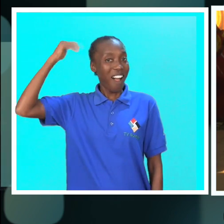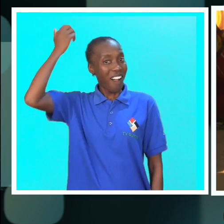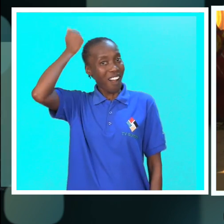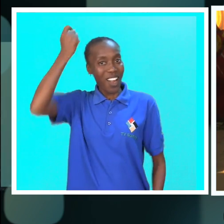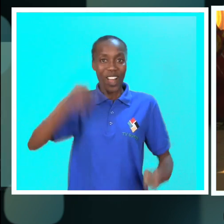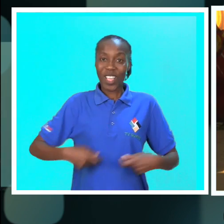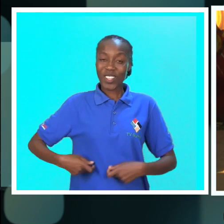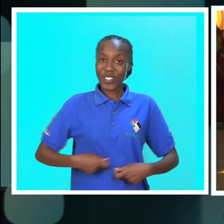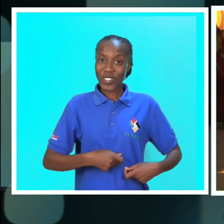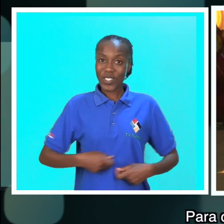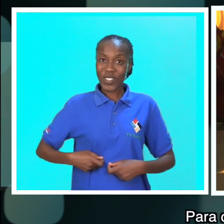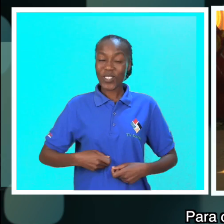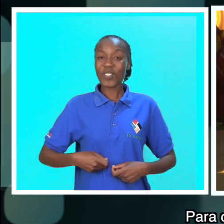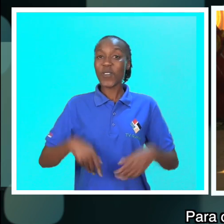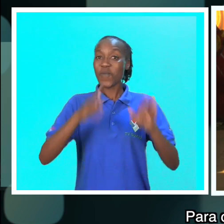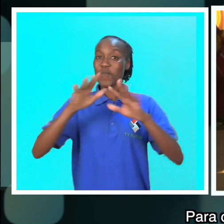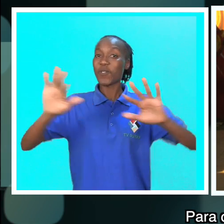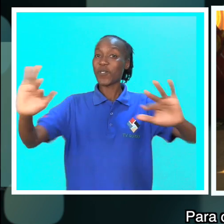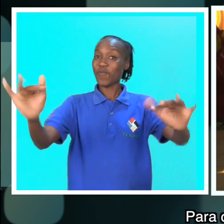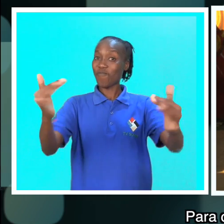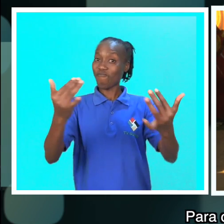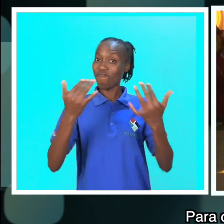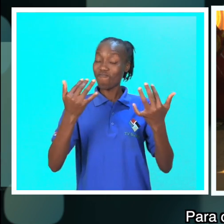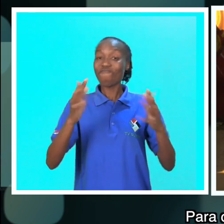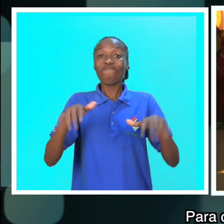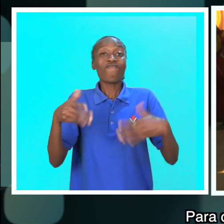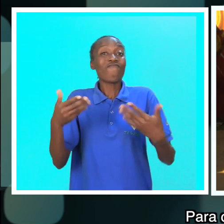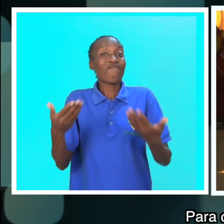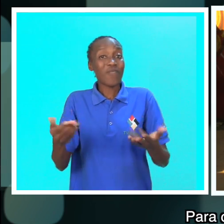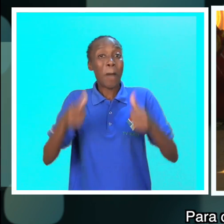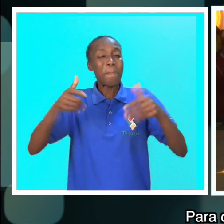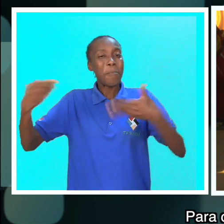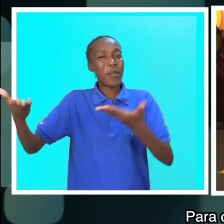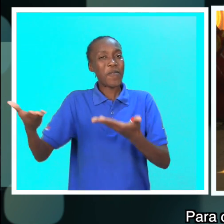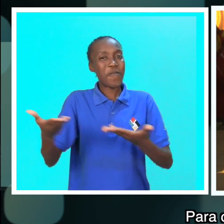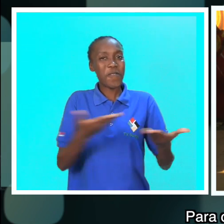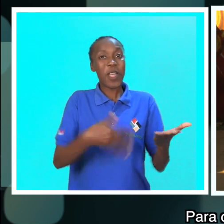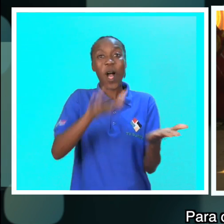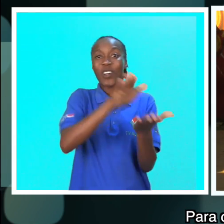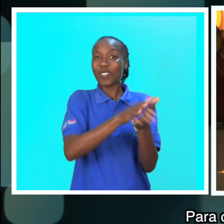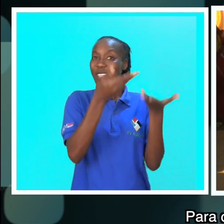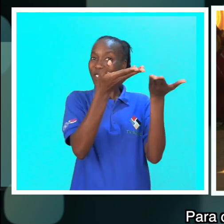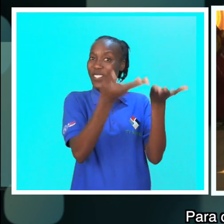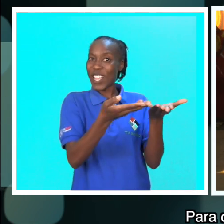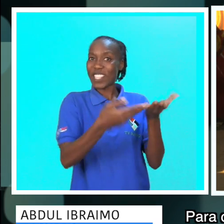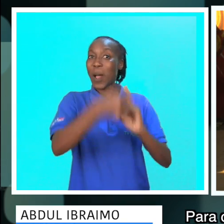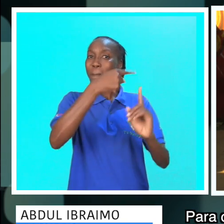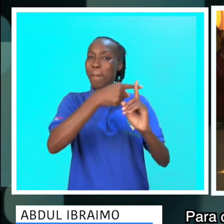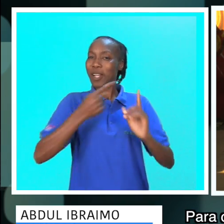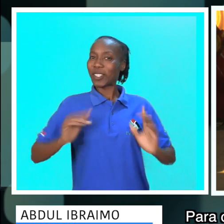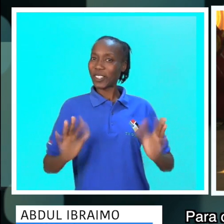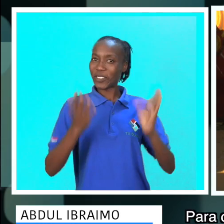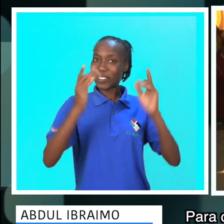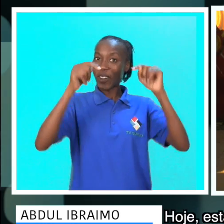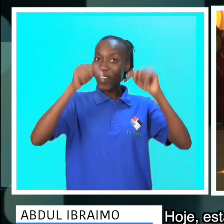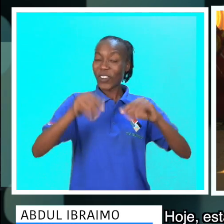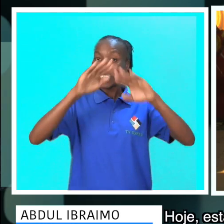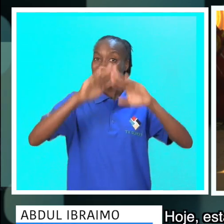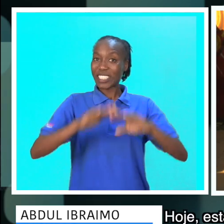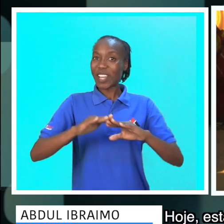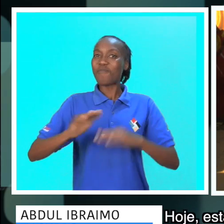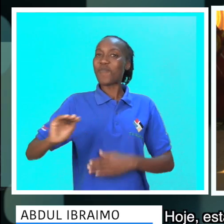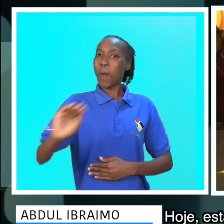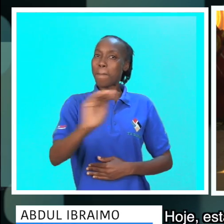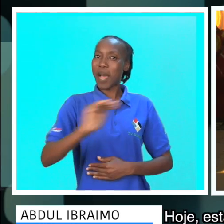Olá Carla e Sosa, para os estimados telespectadores, sejam bem-vindos ao espaço Mais Vida.